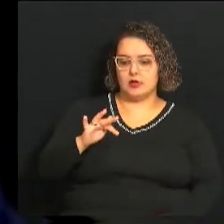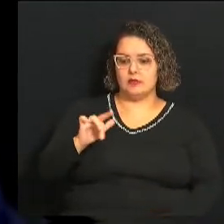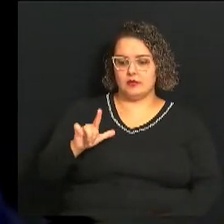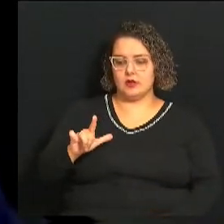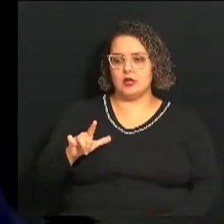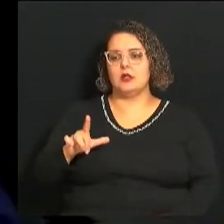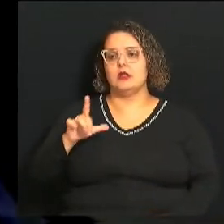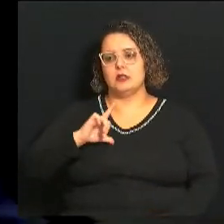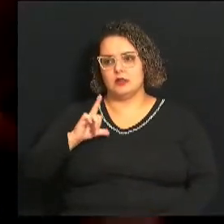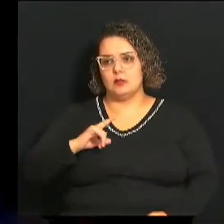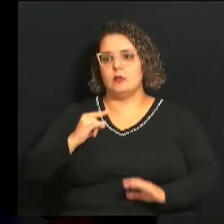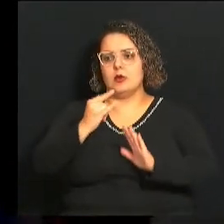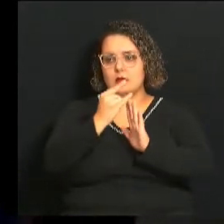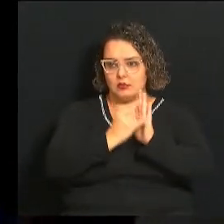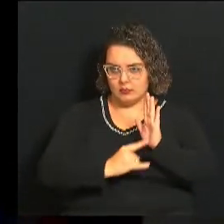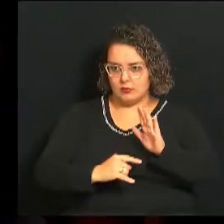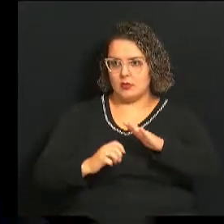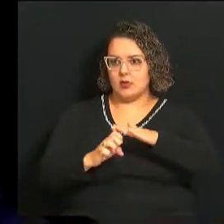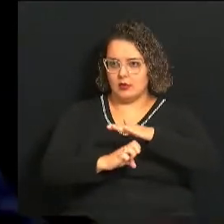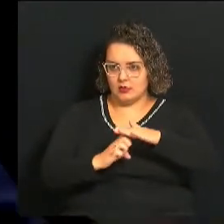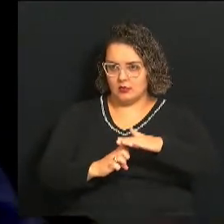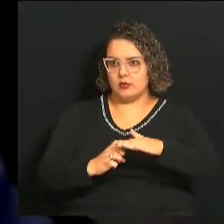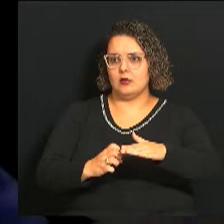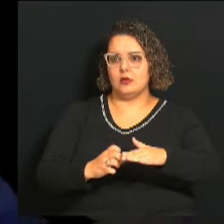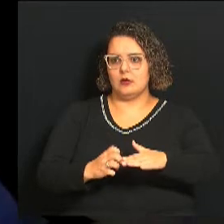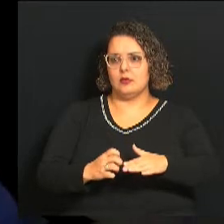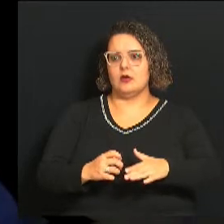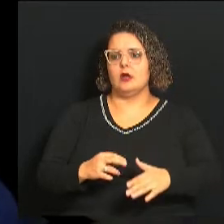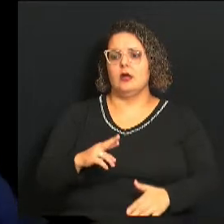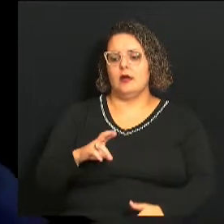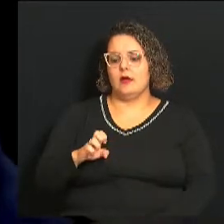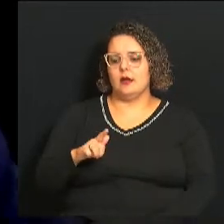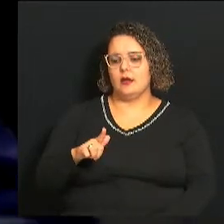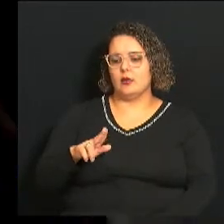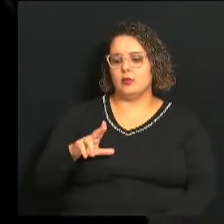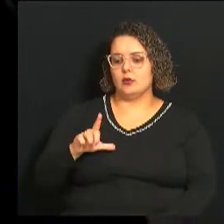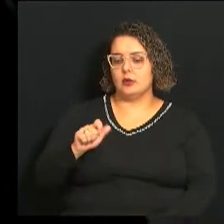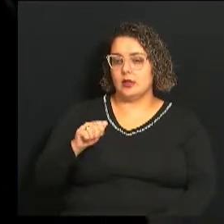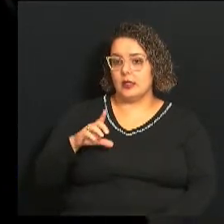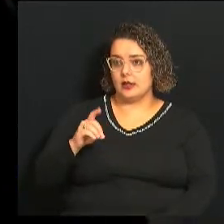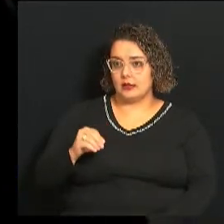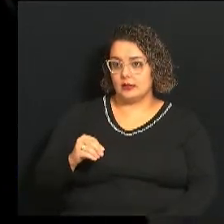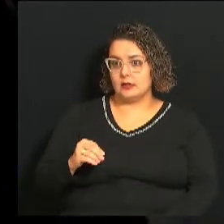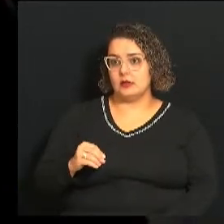Nós temos uma cobrança do órgão regulador de fazer o investimento prudente. Nós não podemos substituir